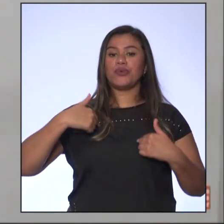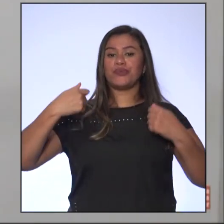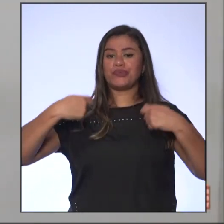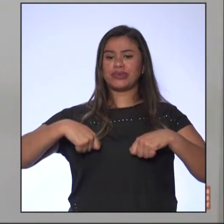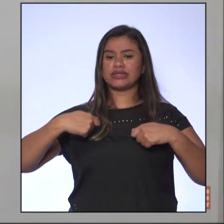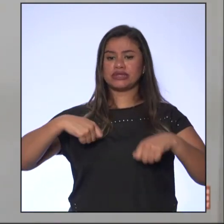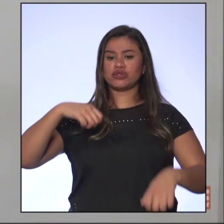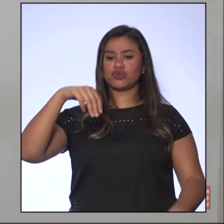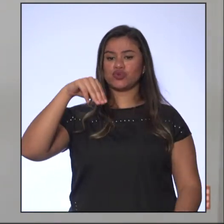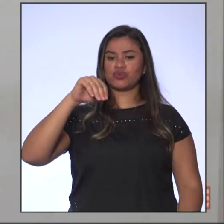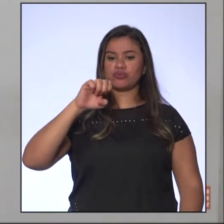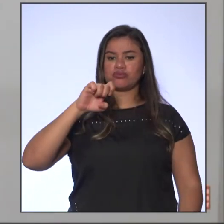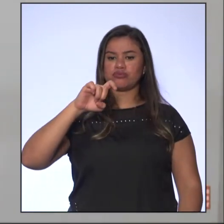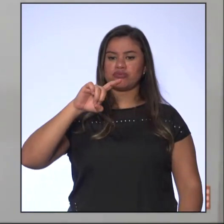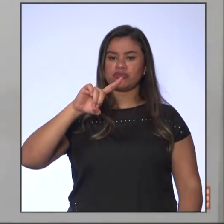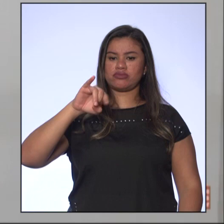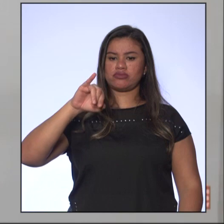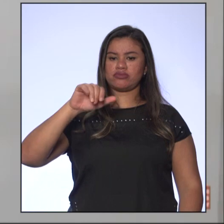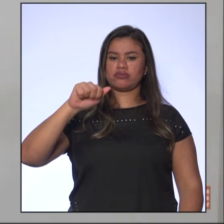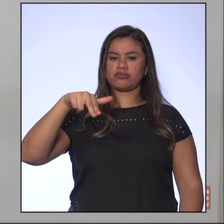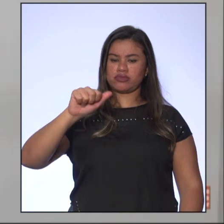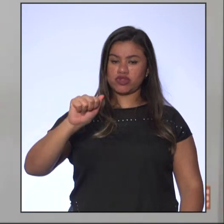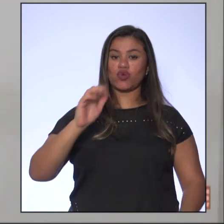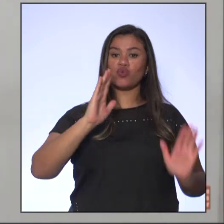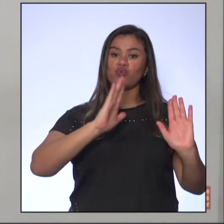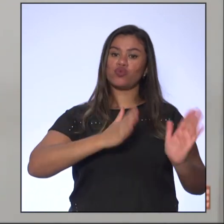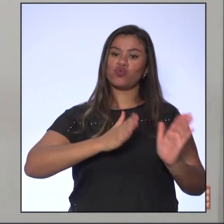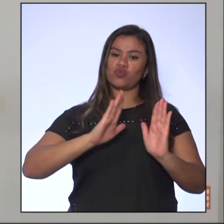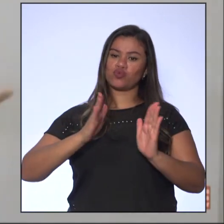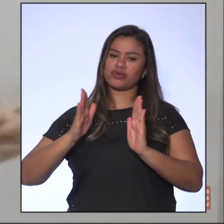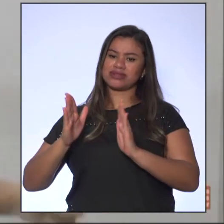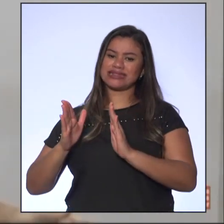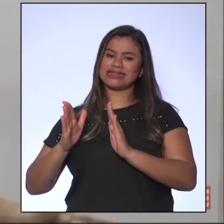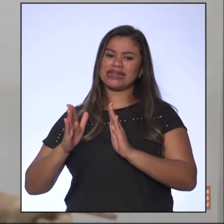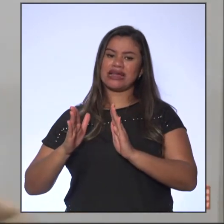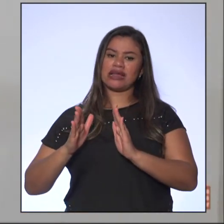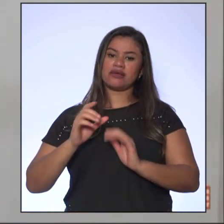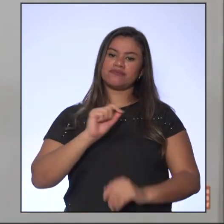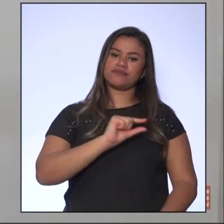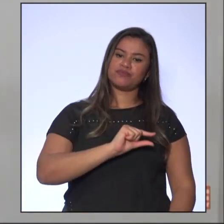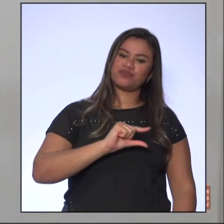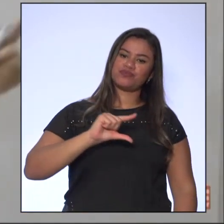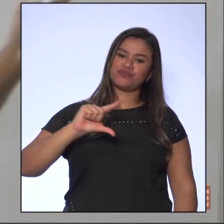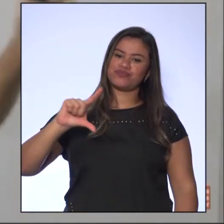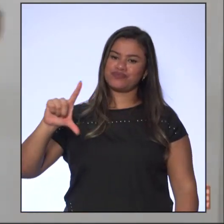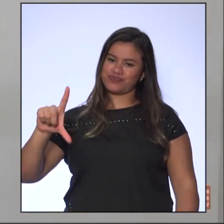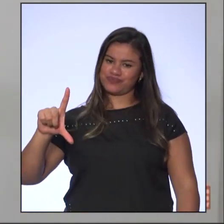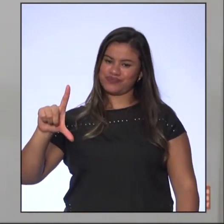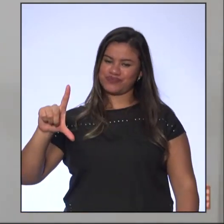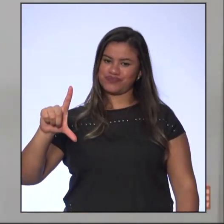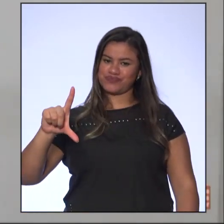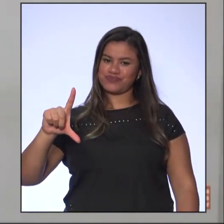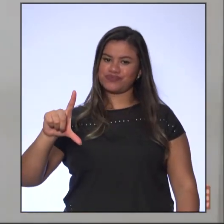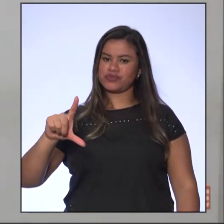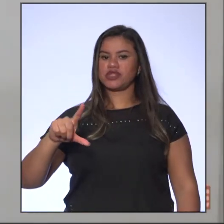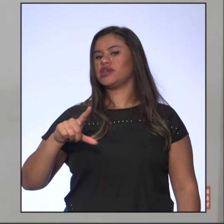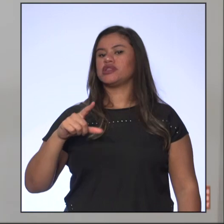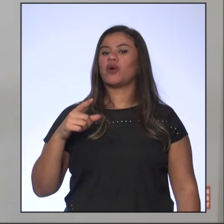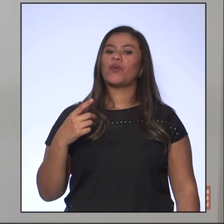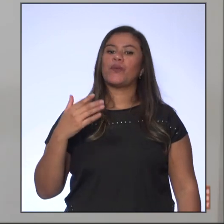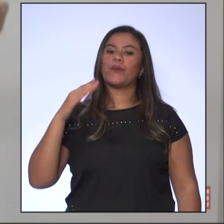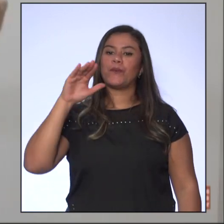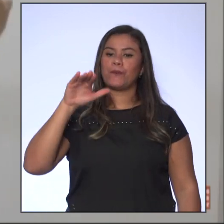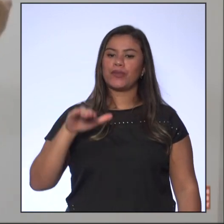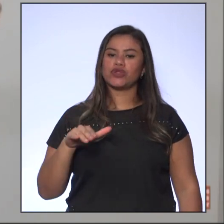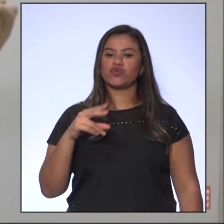é necessário você organizar do menor para o maior. Não esqueça disso. Então, vou organizar aqui. O menor é